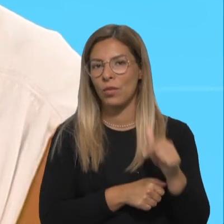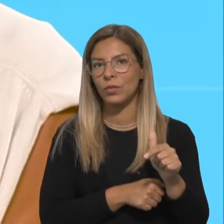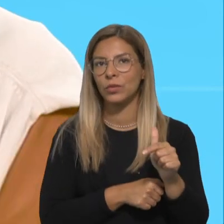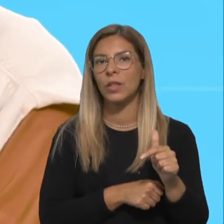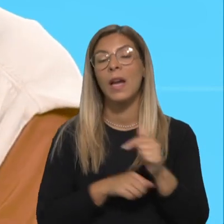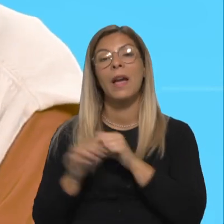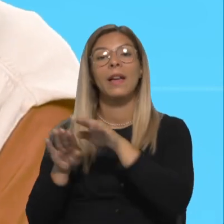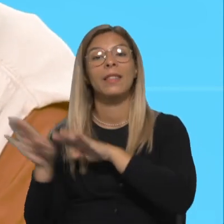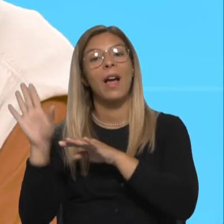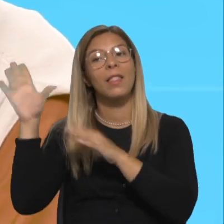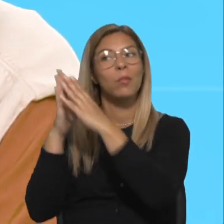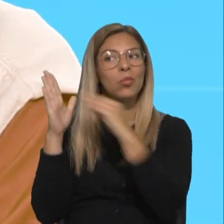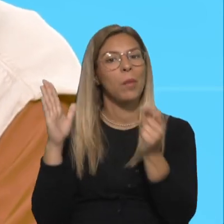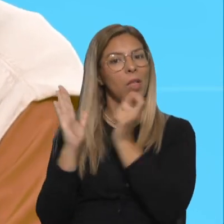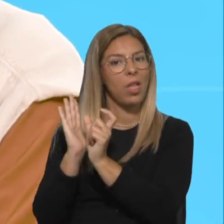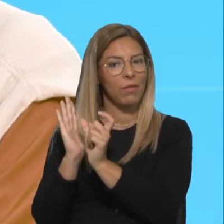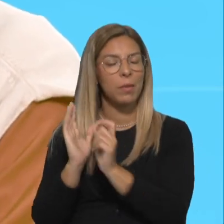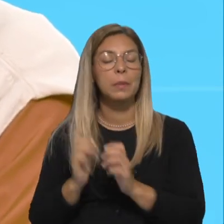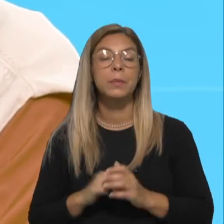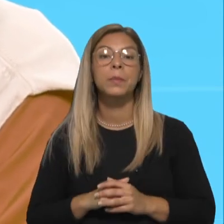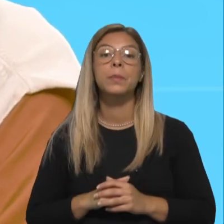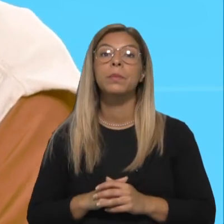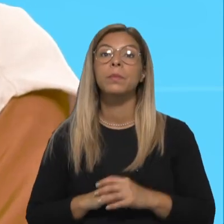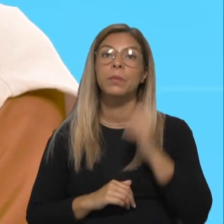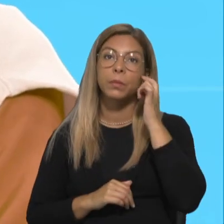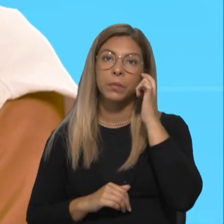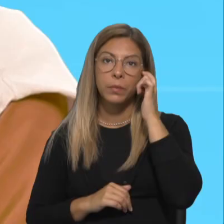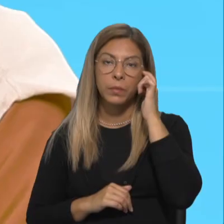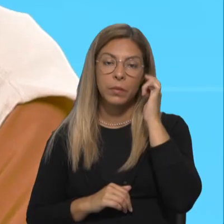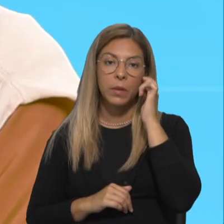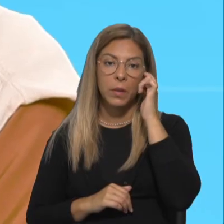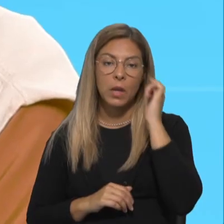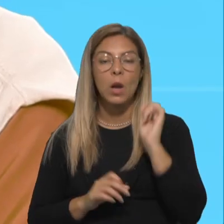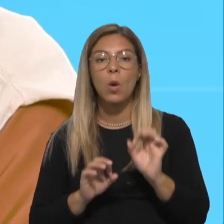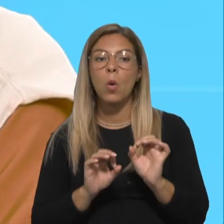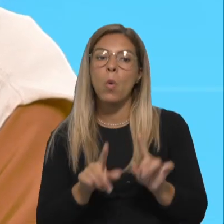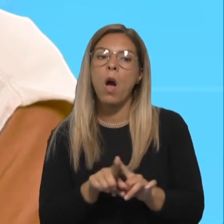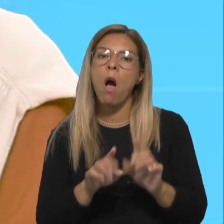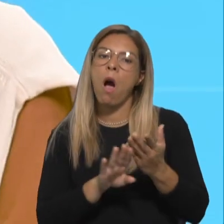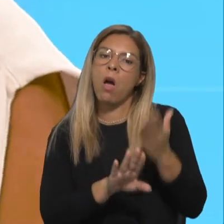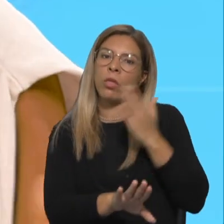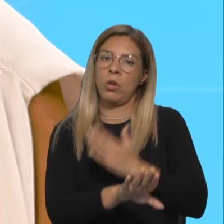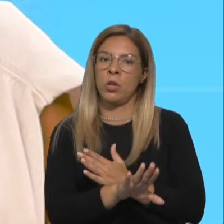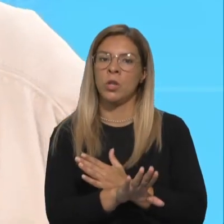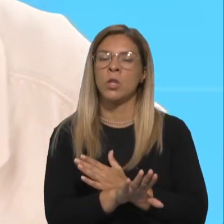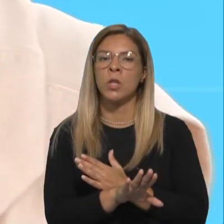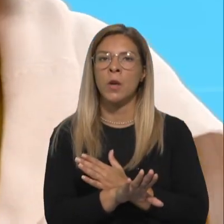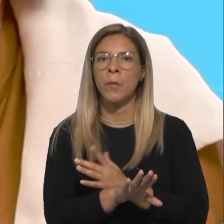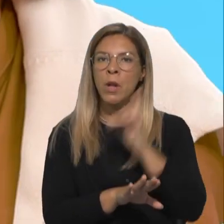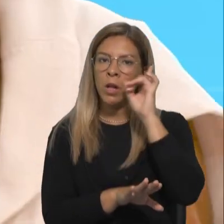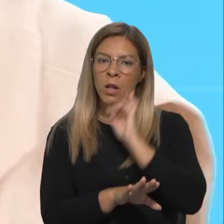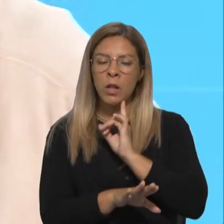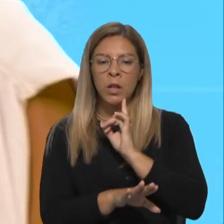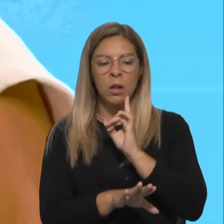italiano. Cidadezinhas são um sítio onde, como nas primeiras, a nossa fundadora, que é Chiara